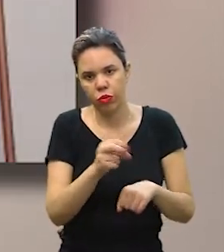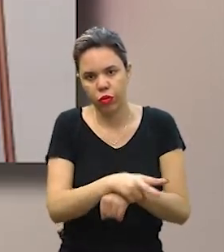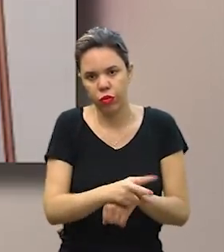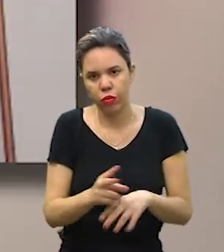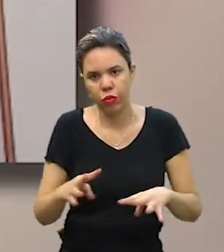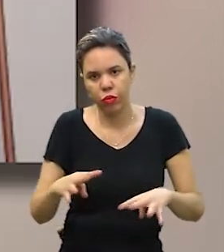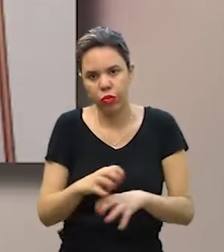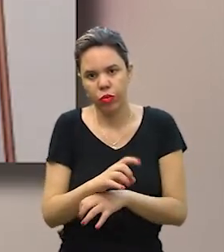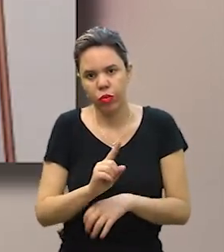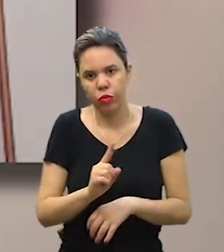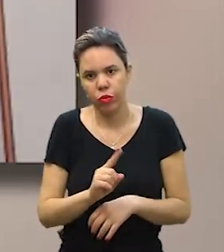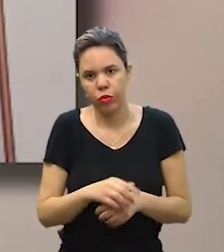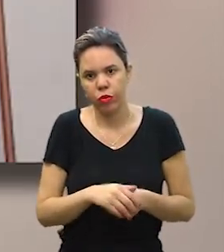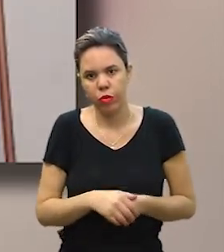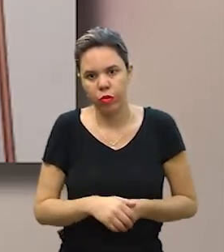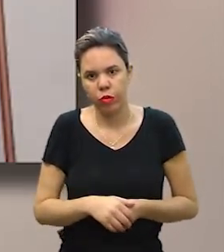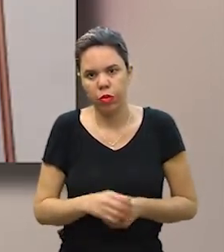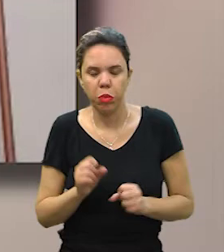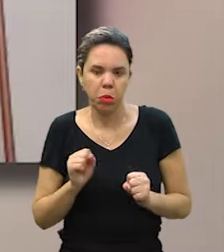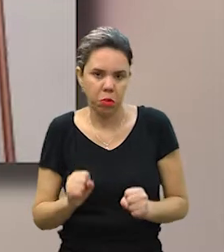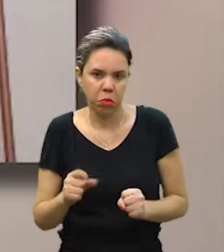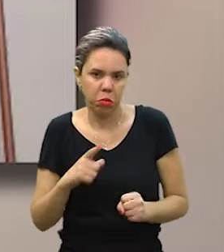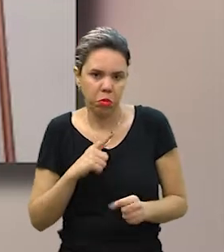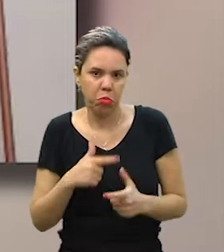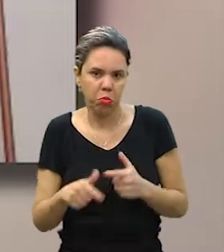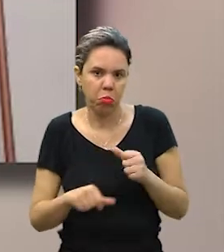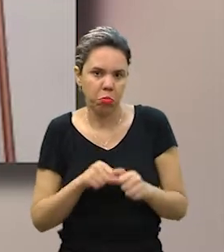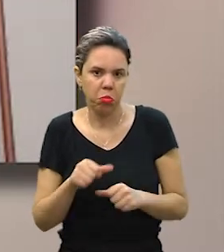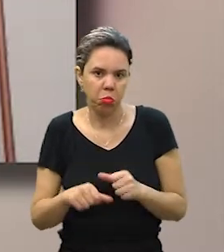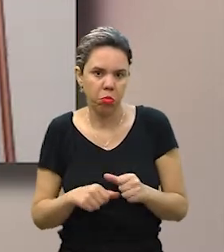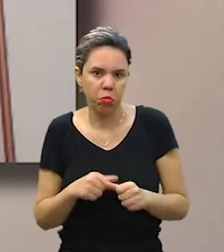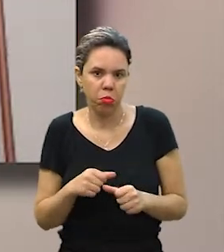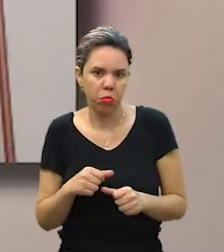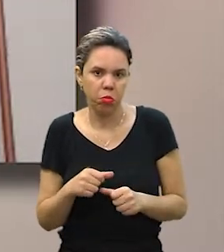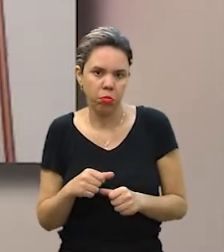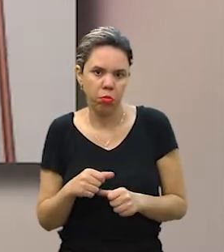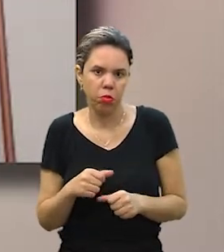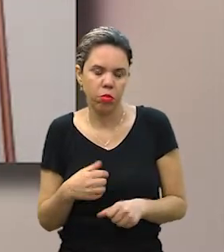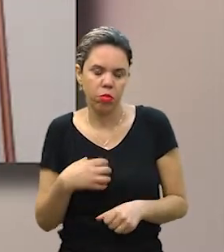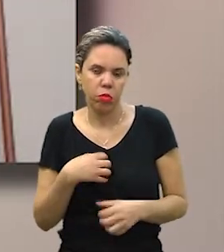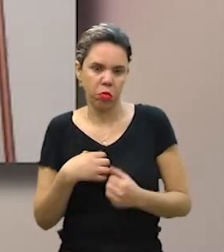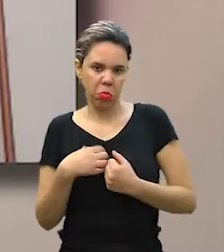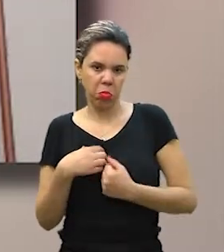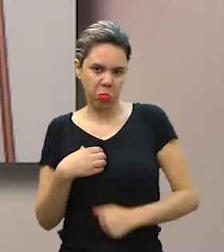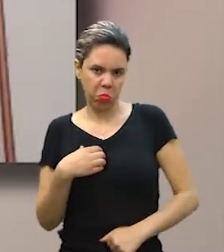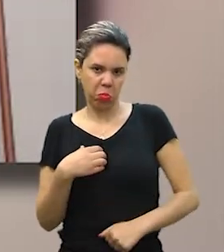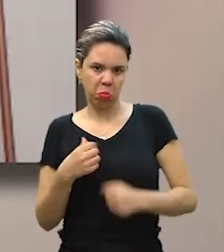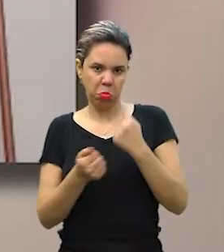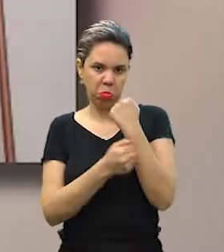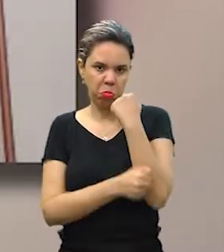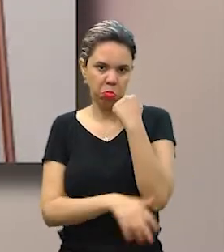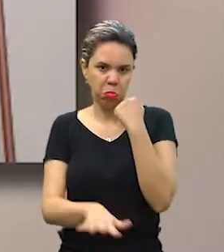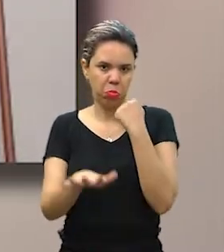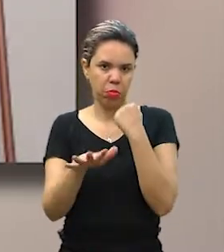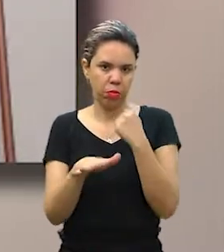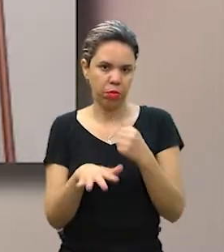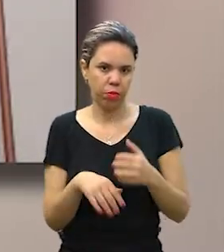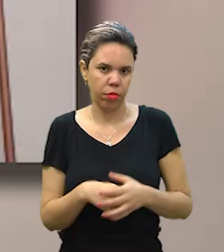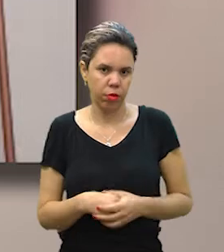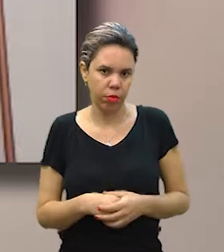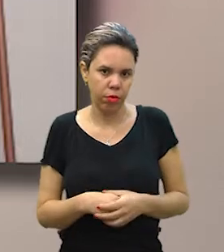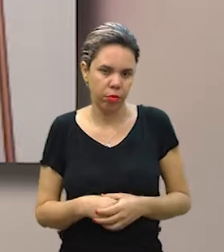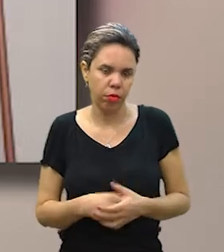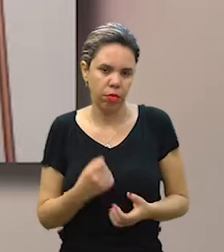vírus ou por uma bactéria, né? Pode ter alteração do hábito intestinal, soltar mais o intestino,